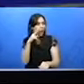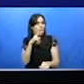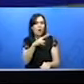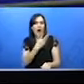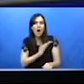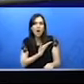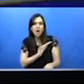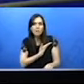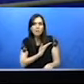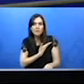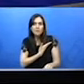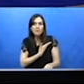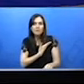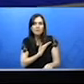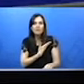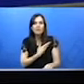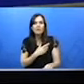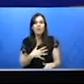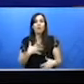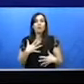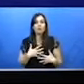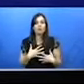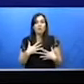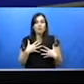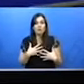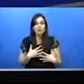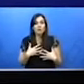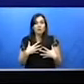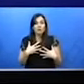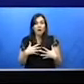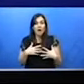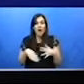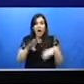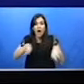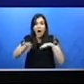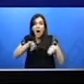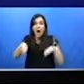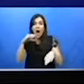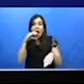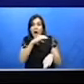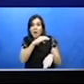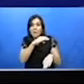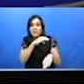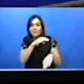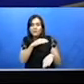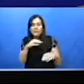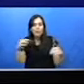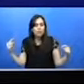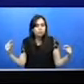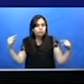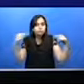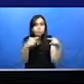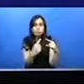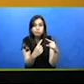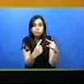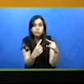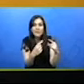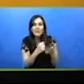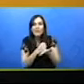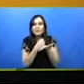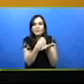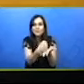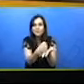a amiga, toda muito ofegante. Nadou depressa até ela e a ajudou